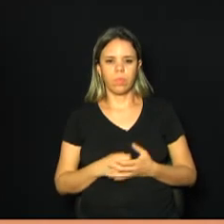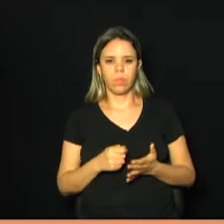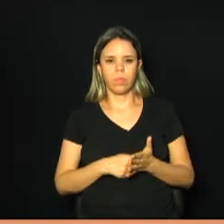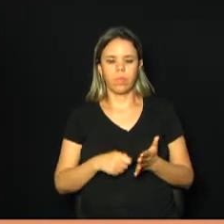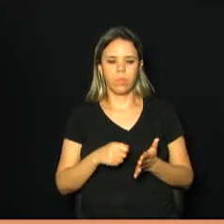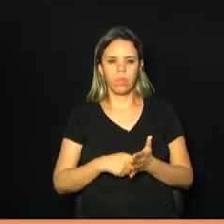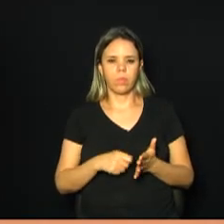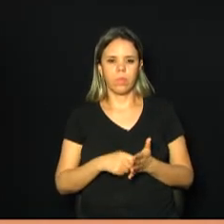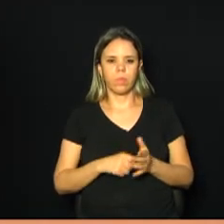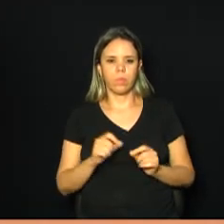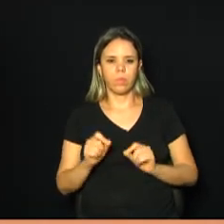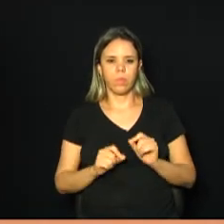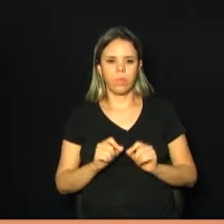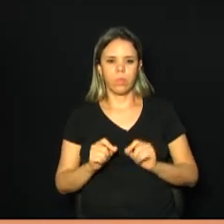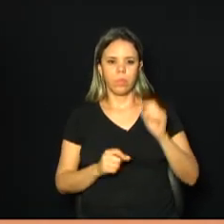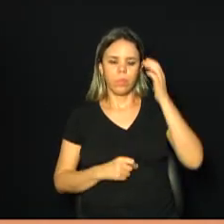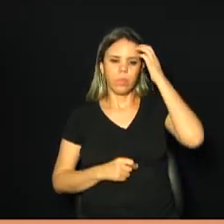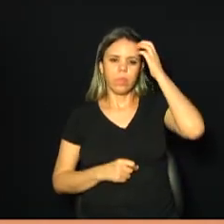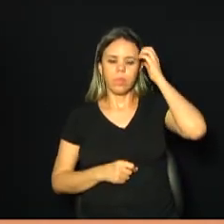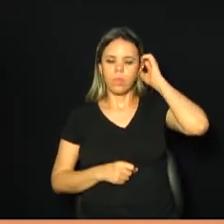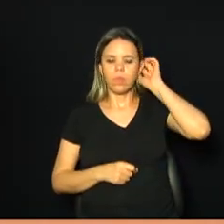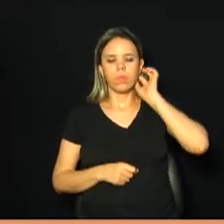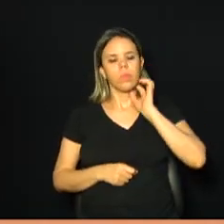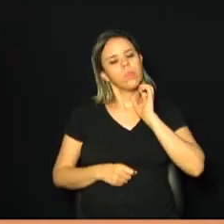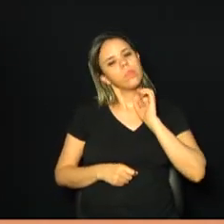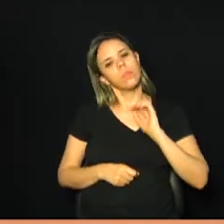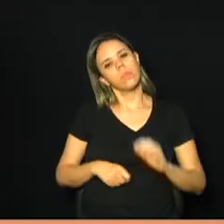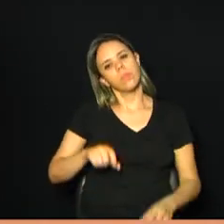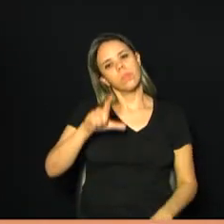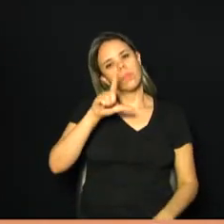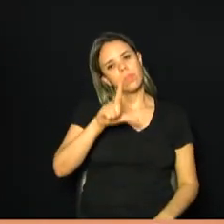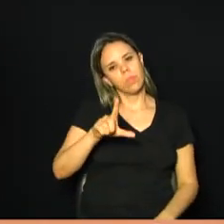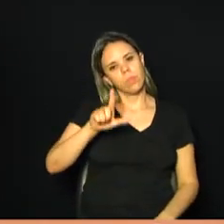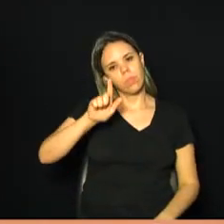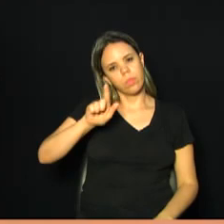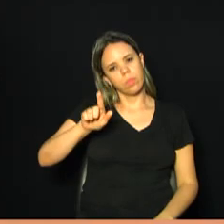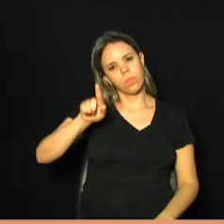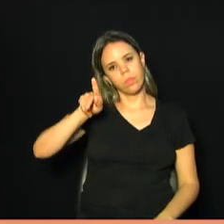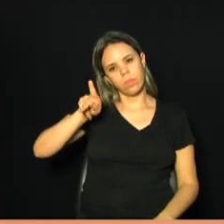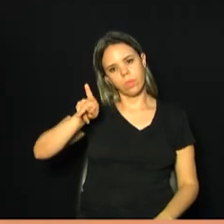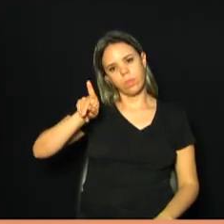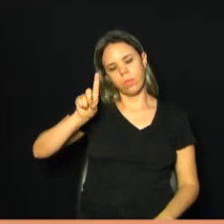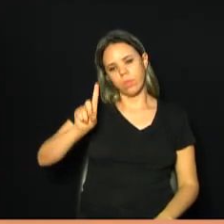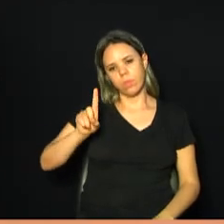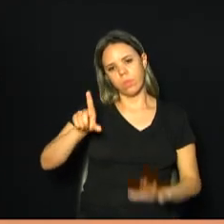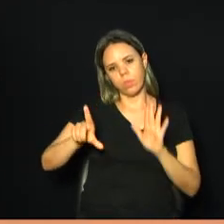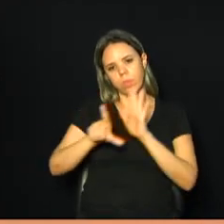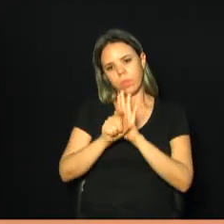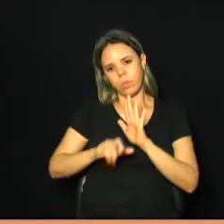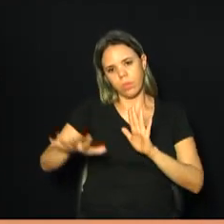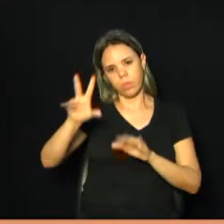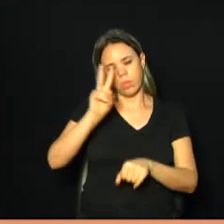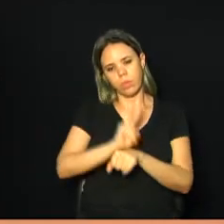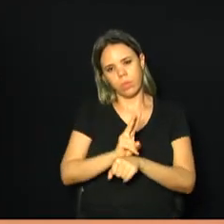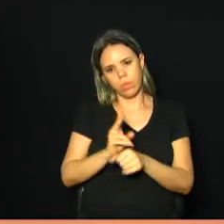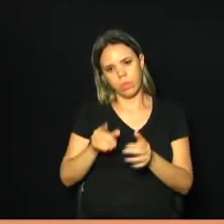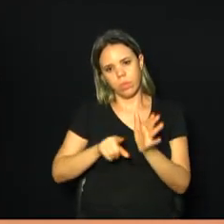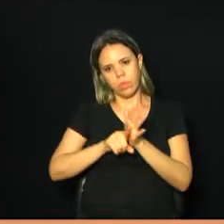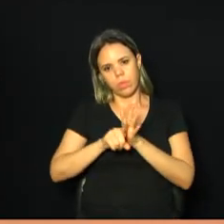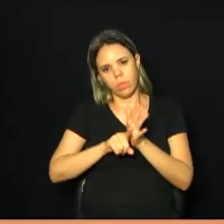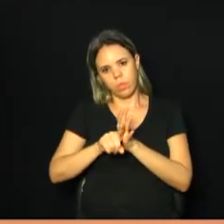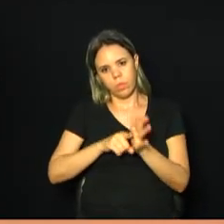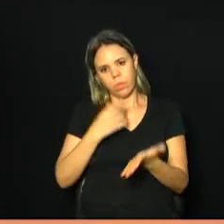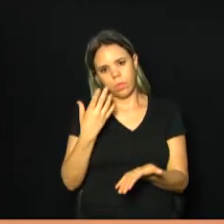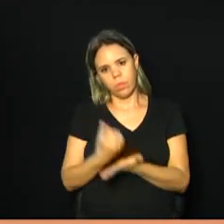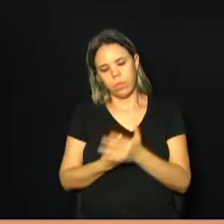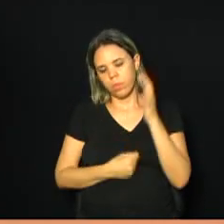sobre a sigla LGPD, que é a Lei Geral de Proteção de Dados, e